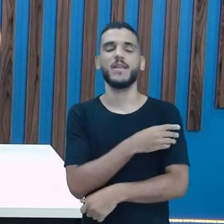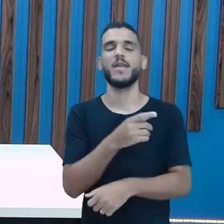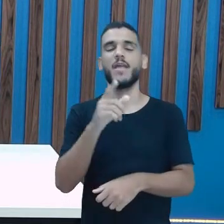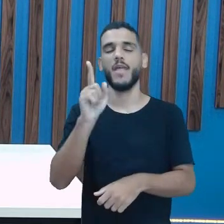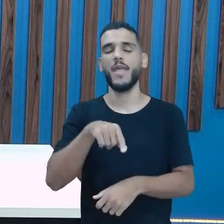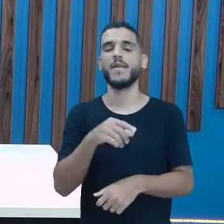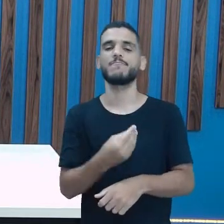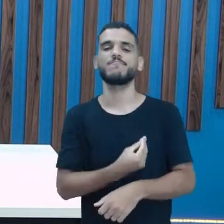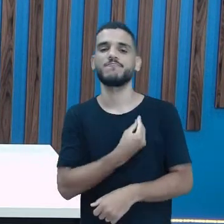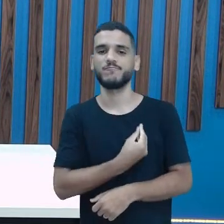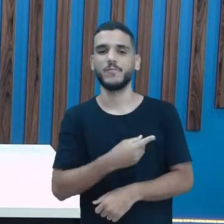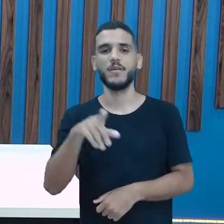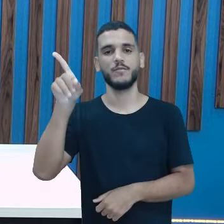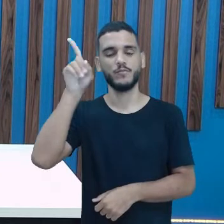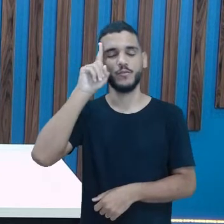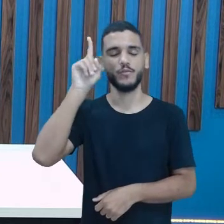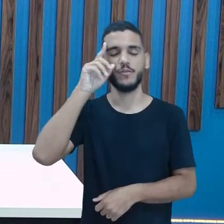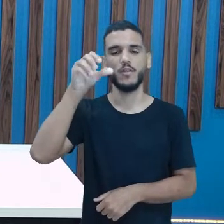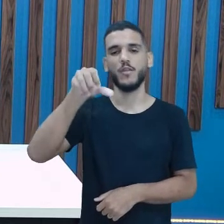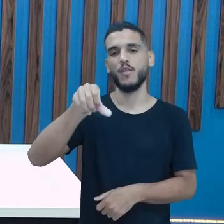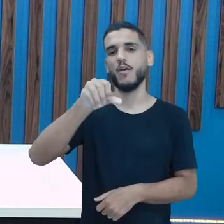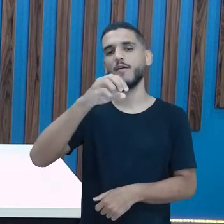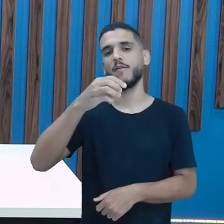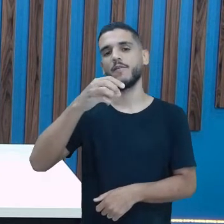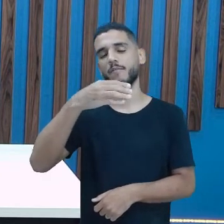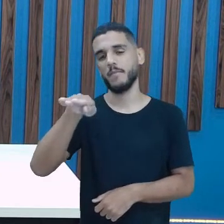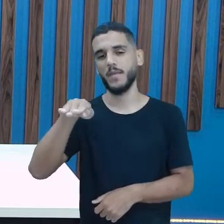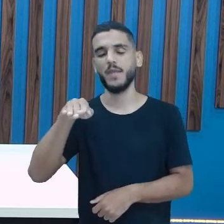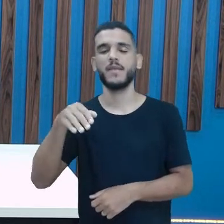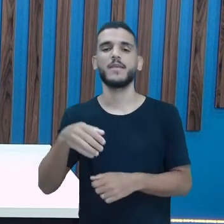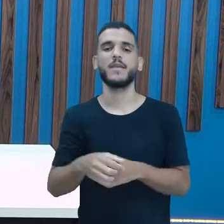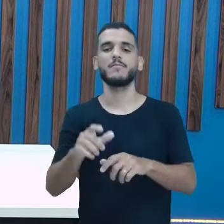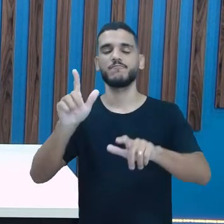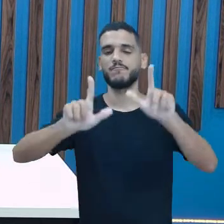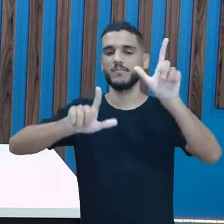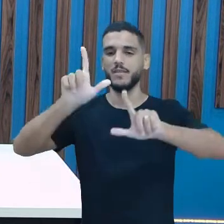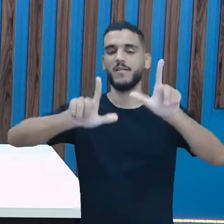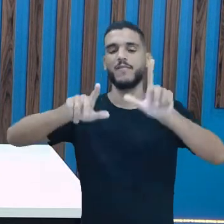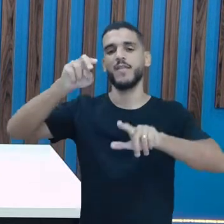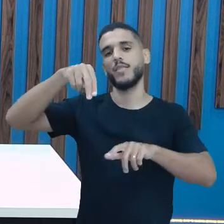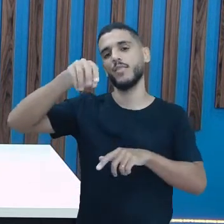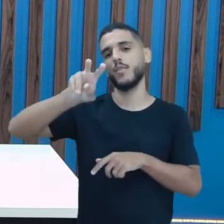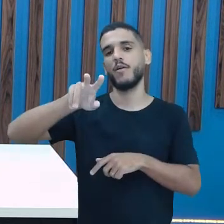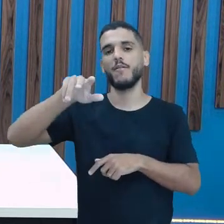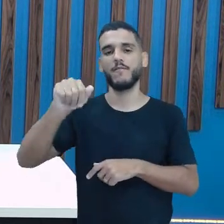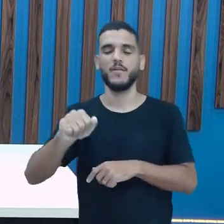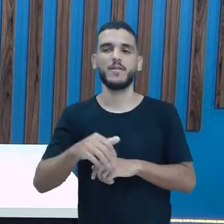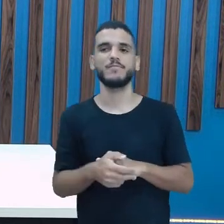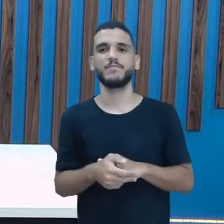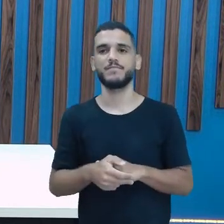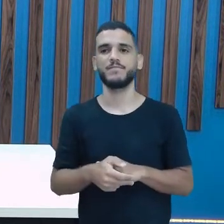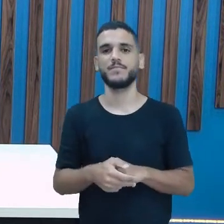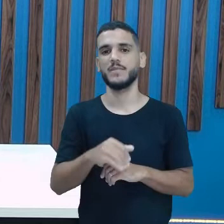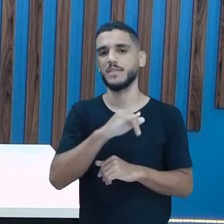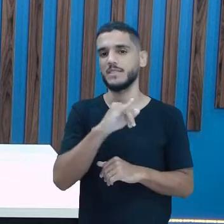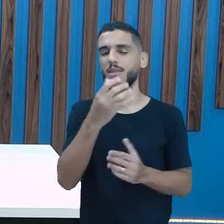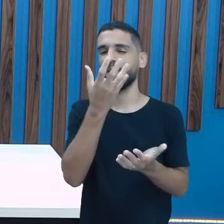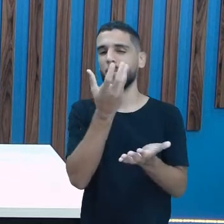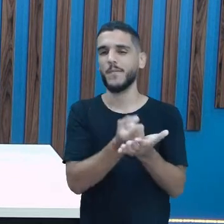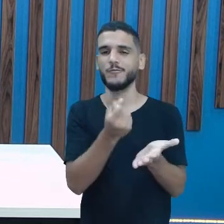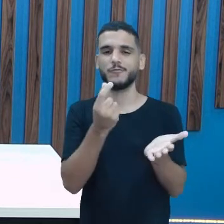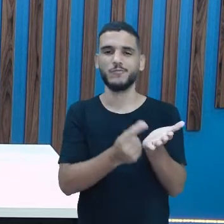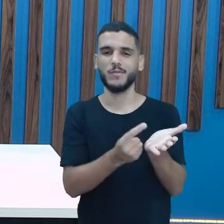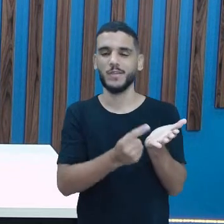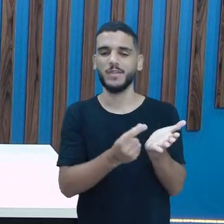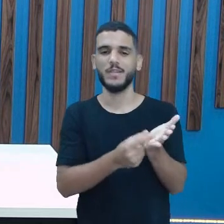vivo todos os dias, às 9h30, pela TV Nova Nordeste. Quem ainda não baixou o aplicativo, tá aí o